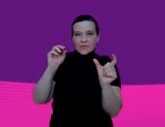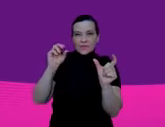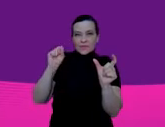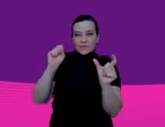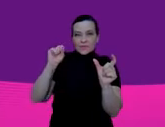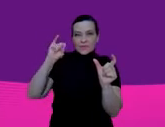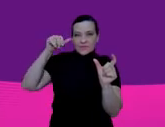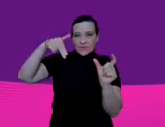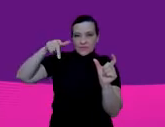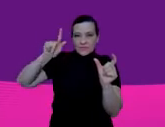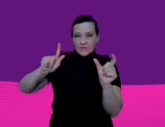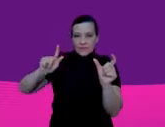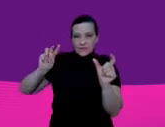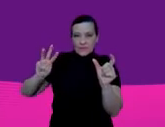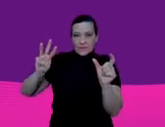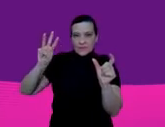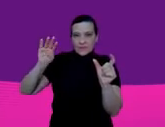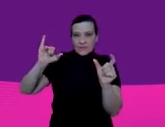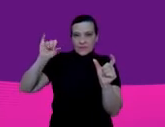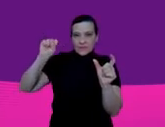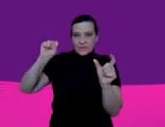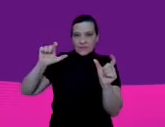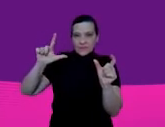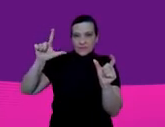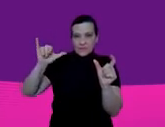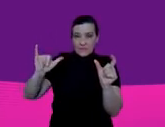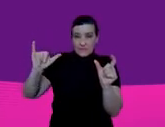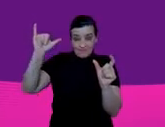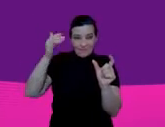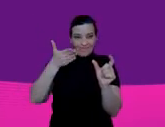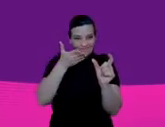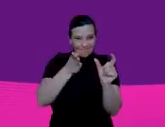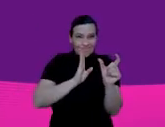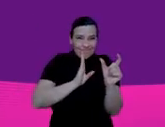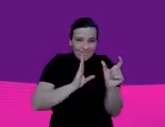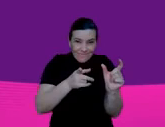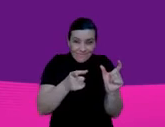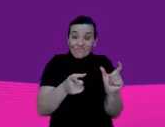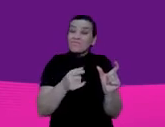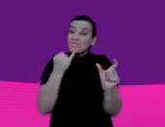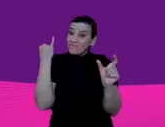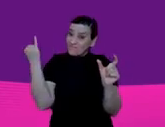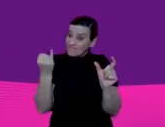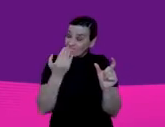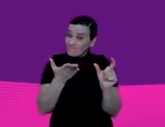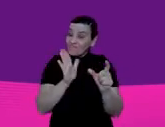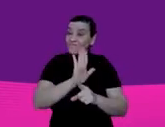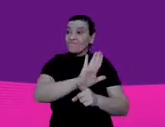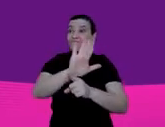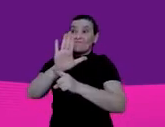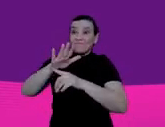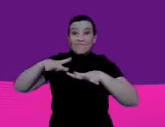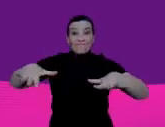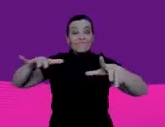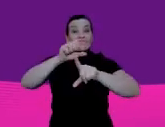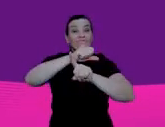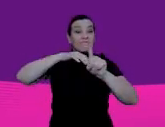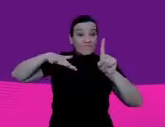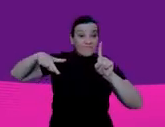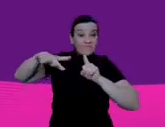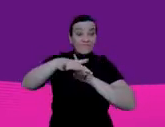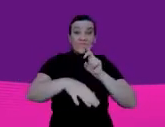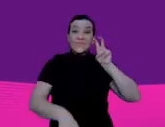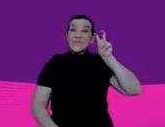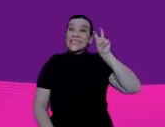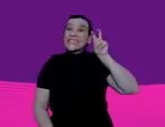essa iniciativa fundamental que traz sempre, junto às sociedades de especialidade, 5 top recomendações a